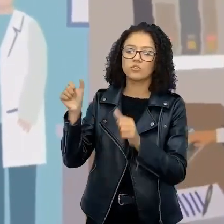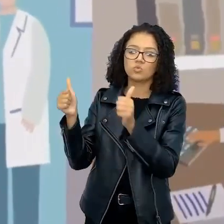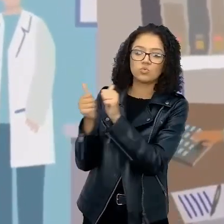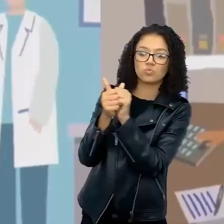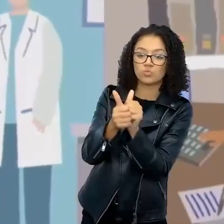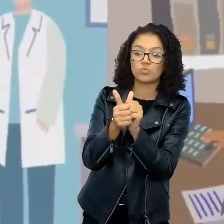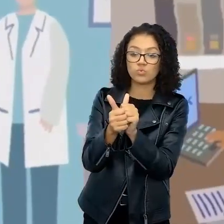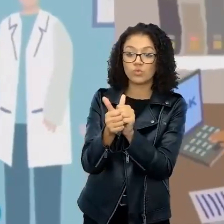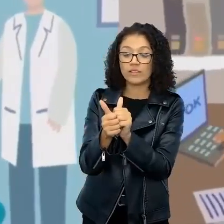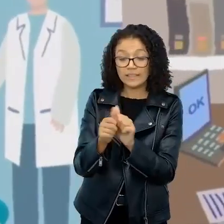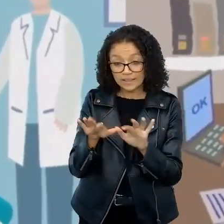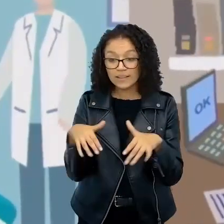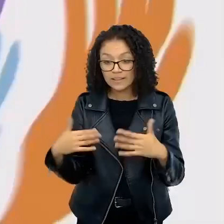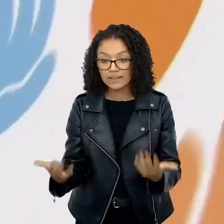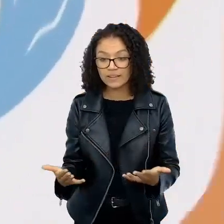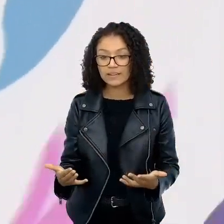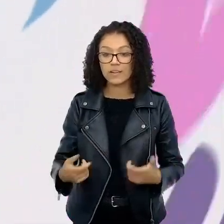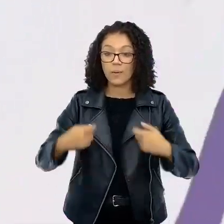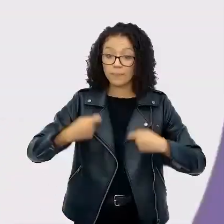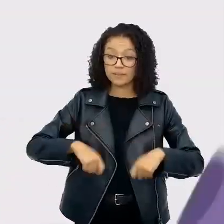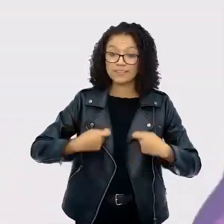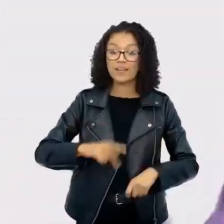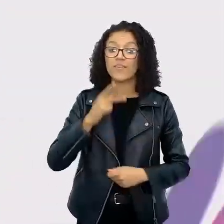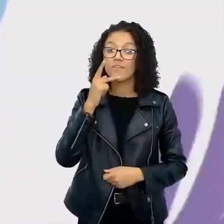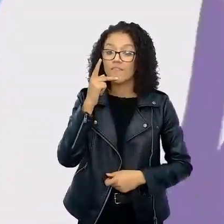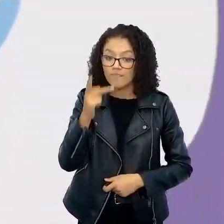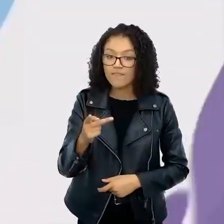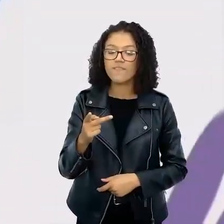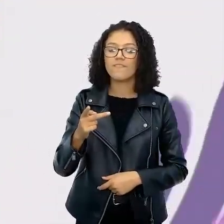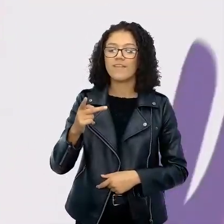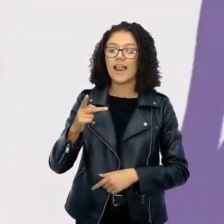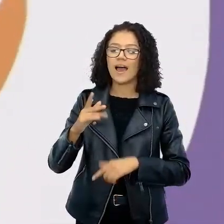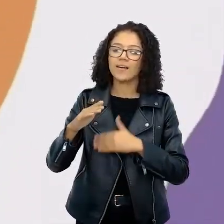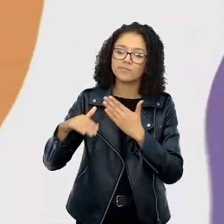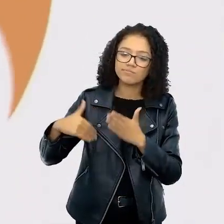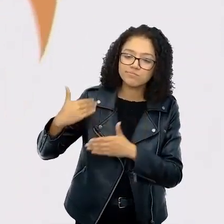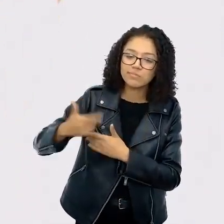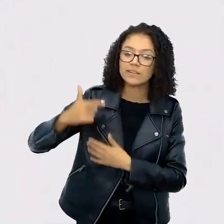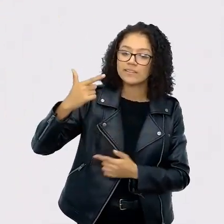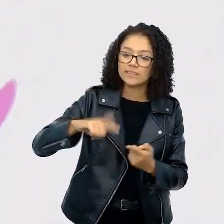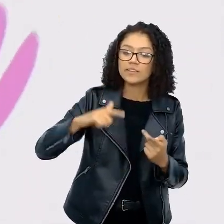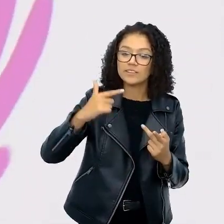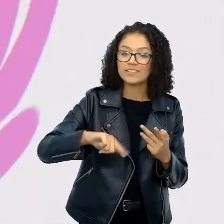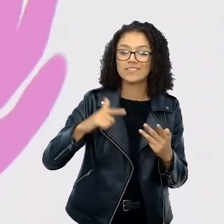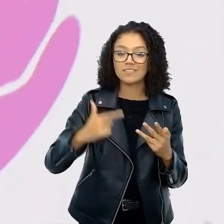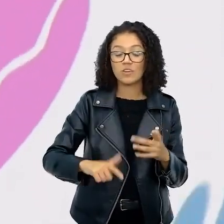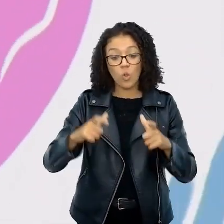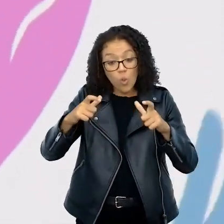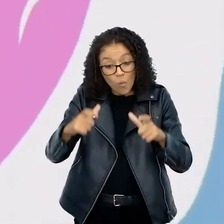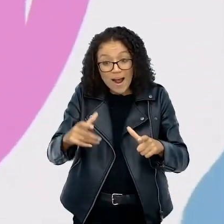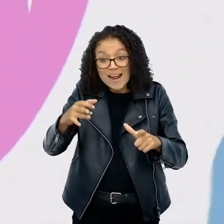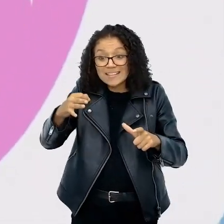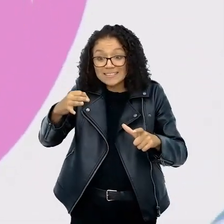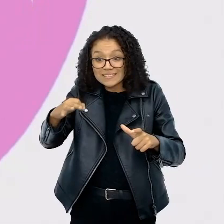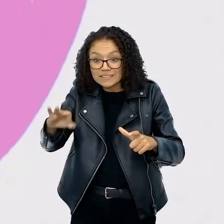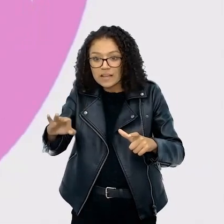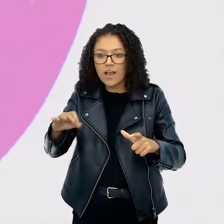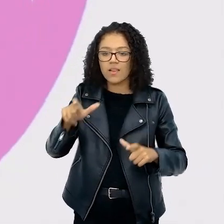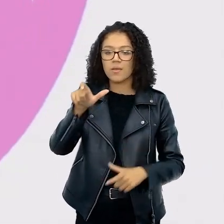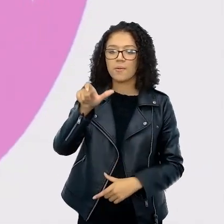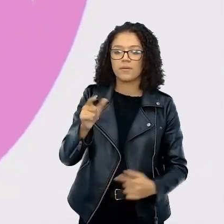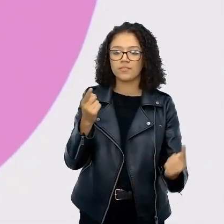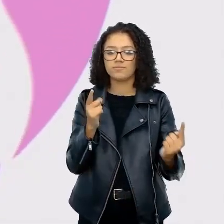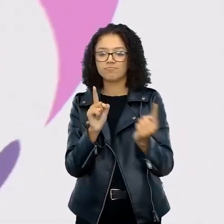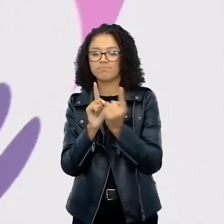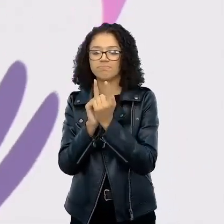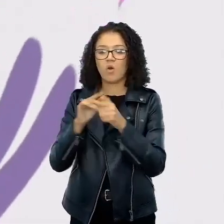assim, da necessidade de falar repetidas vezes sobre o assunto. Haverá o momento e o local adequados para que a criança ou adolescente faça